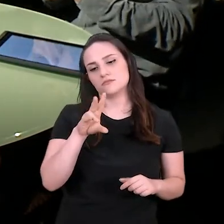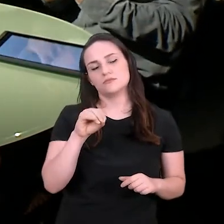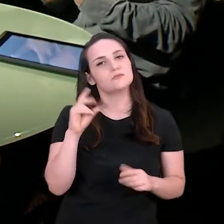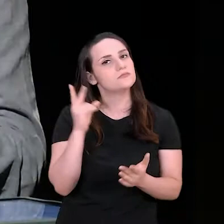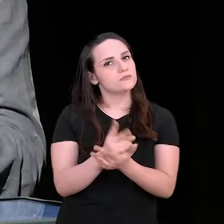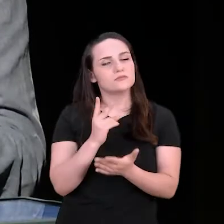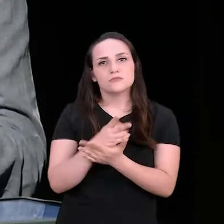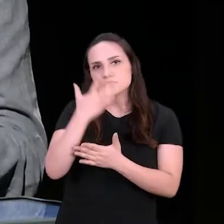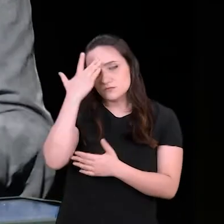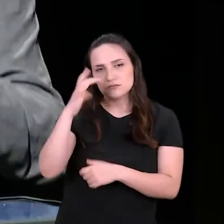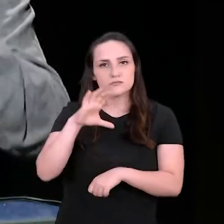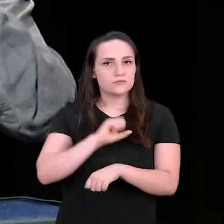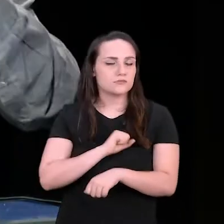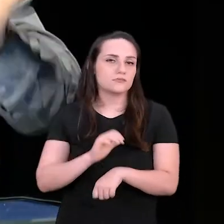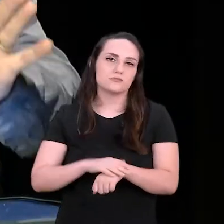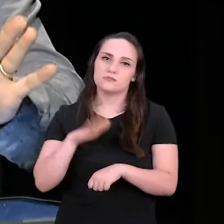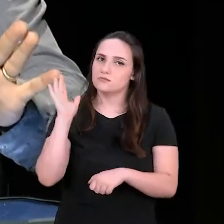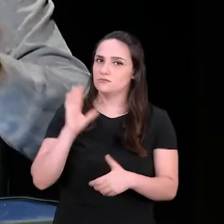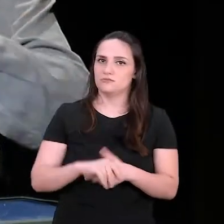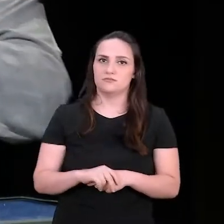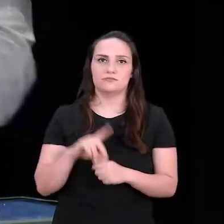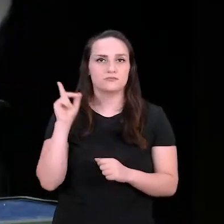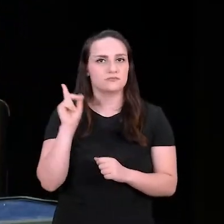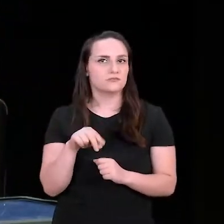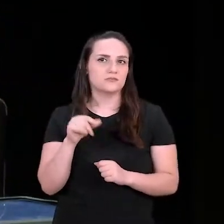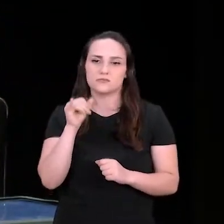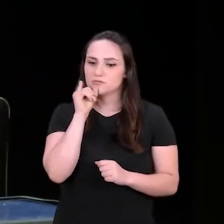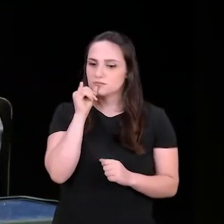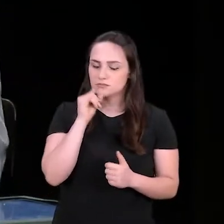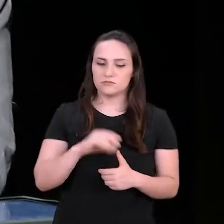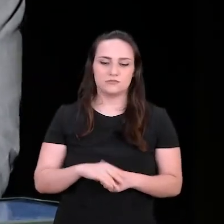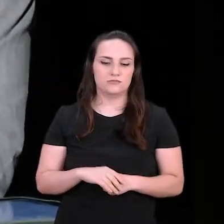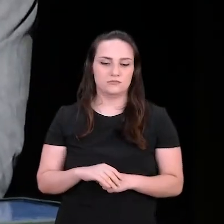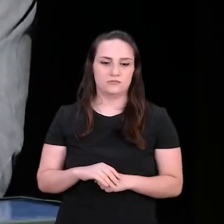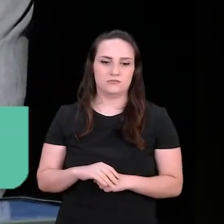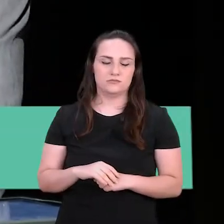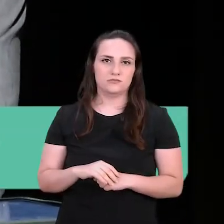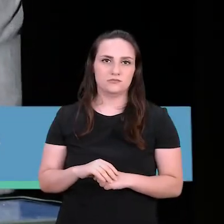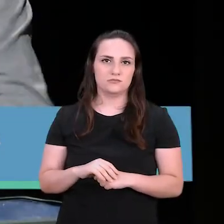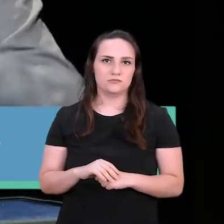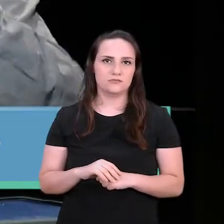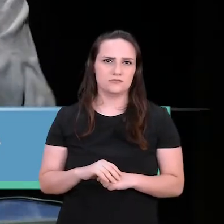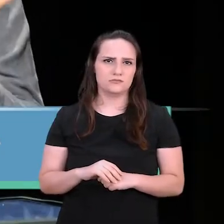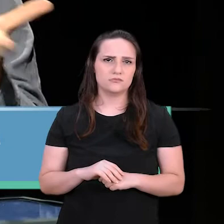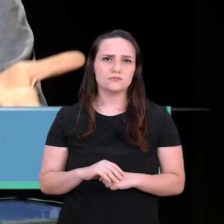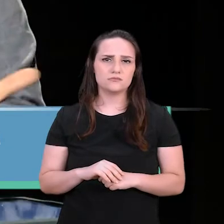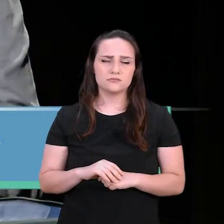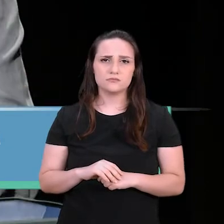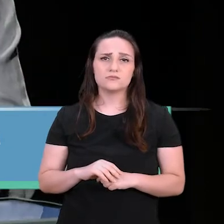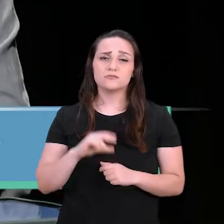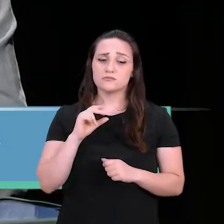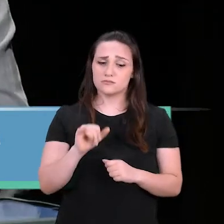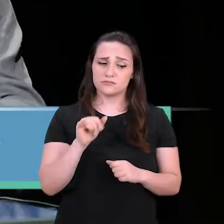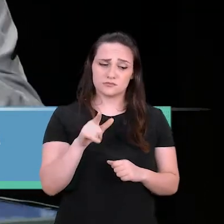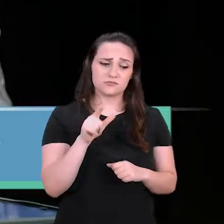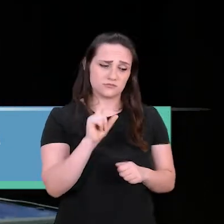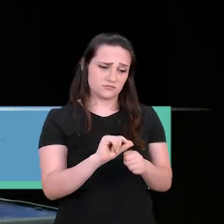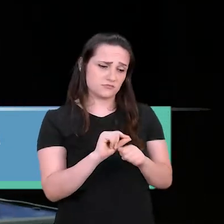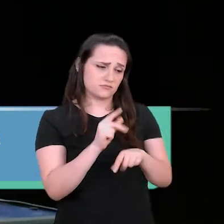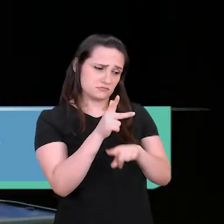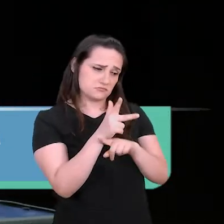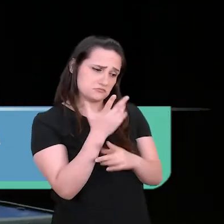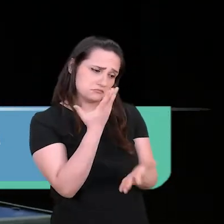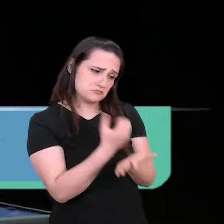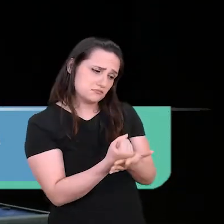muito a atenção das pessoas. Você fala, é um programa gravado, é um programa feito ali e tal, ele tem o poder dele,